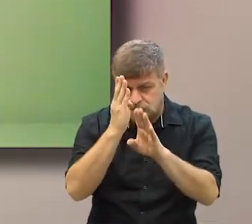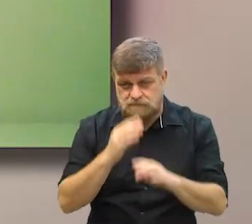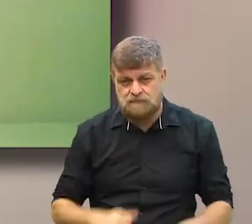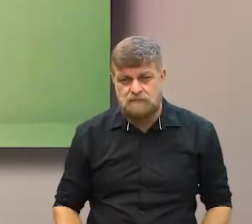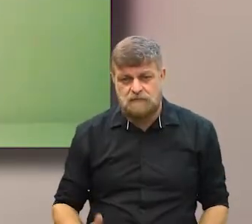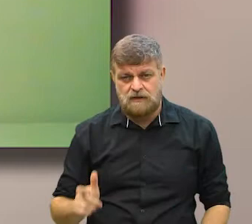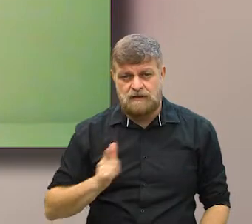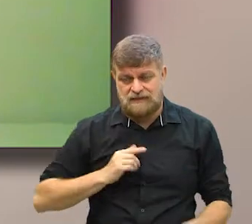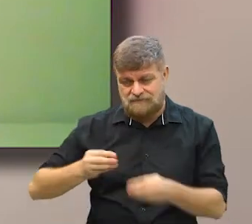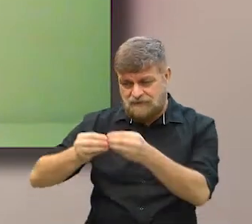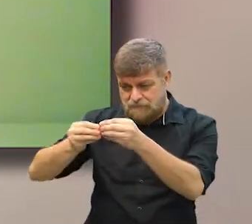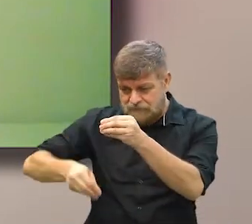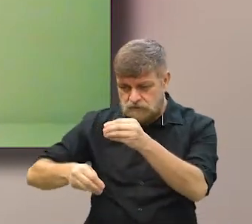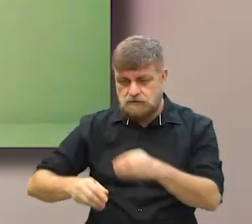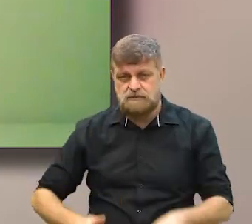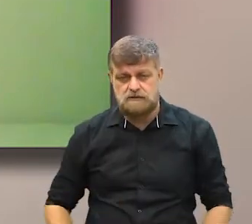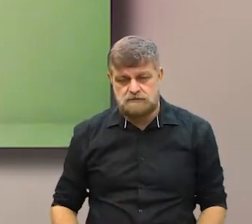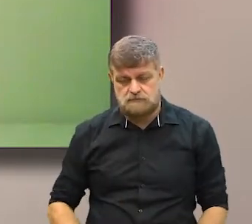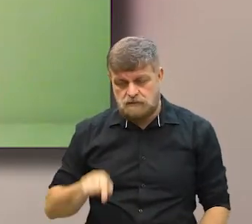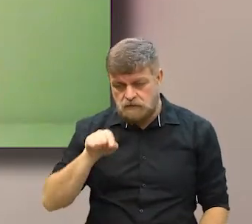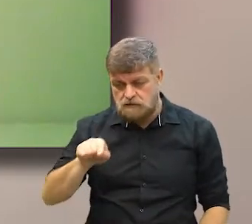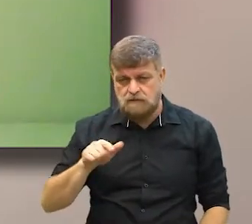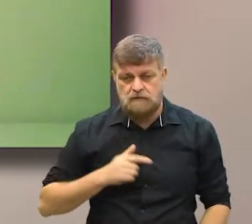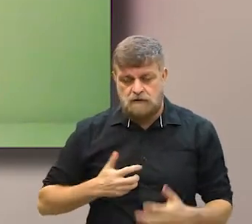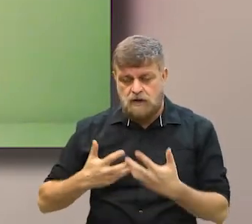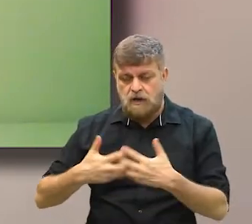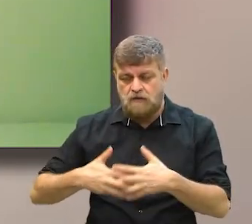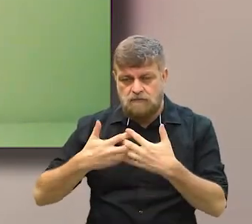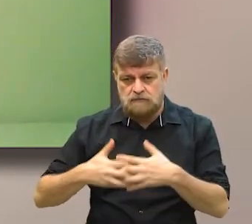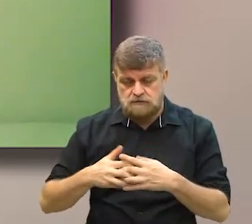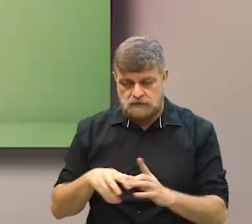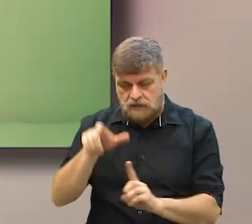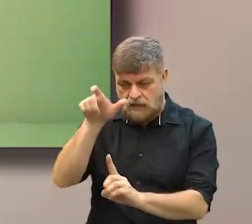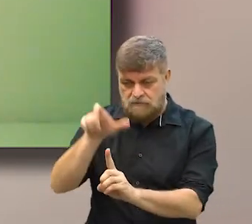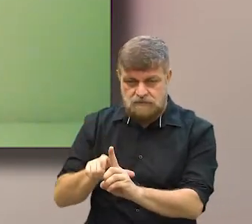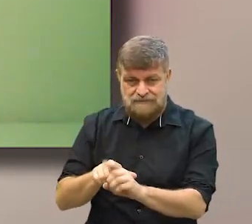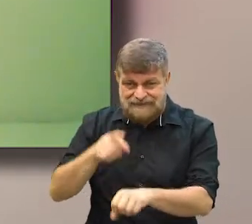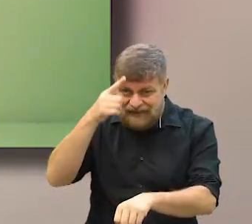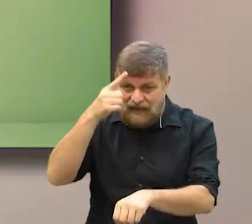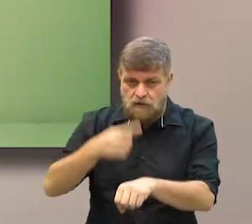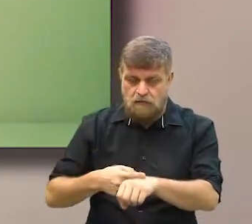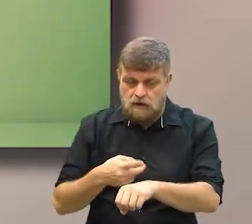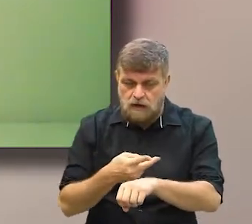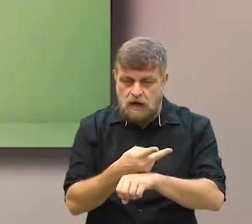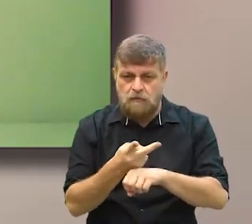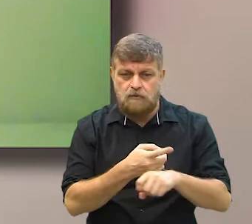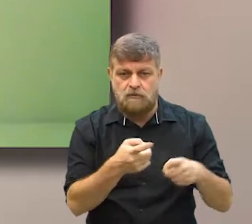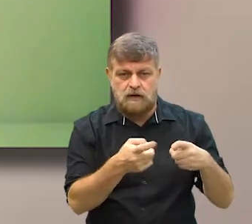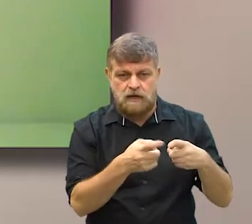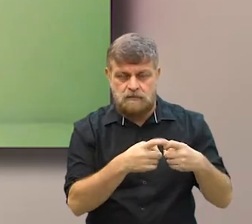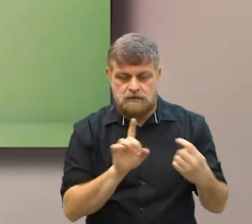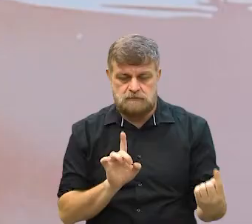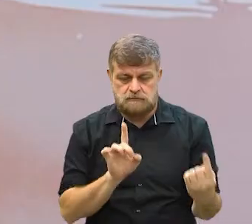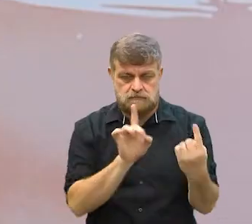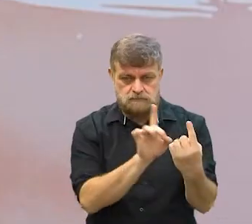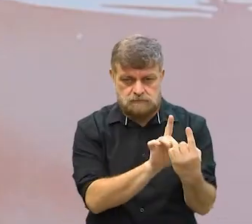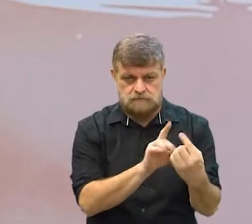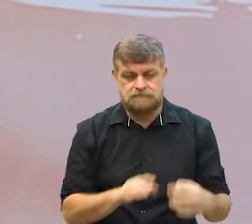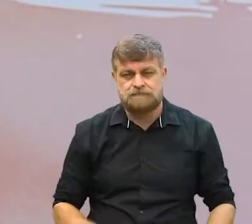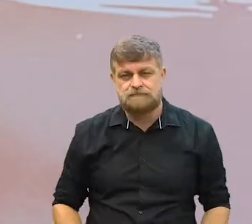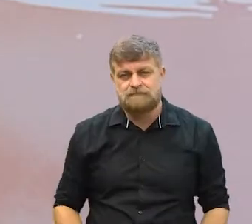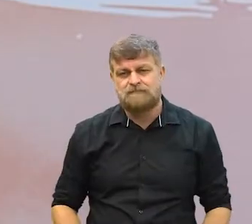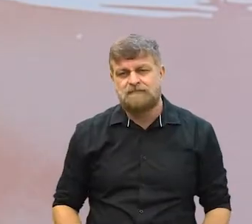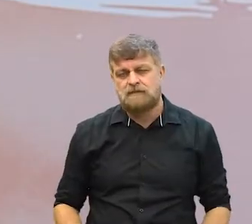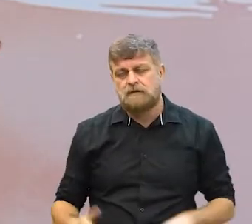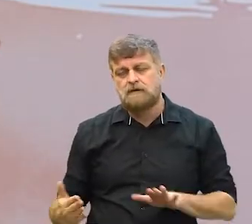diagnosticadas. Então, houve prejuízo na funcionalidade do indivíduo do dia, está na hora de procurar um especialista. Doutor,